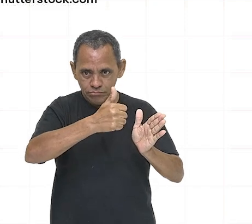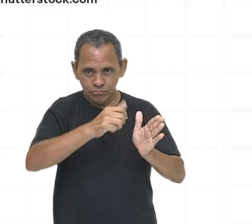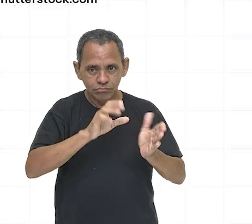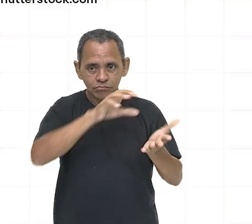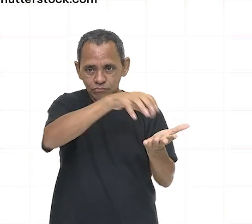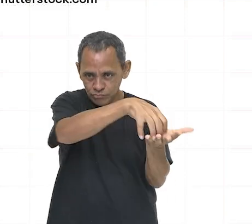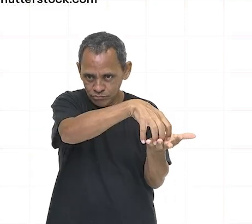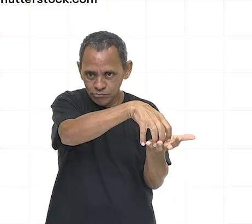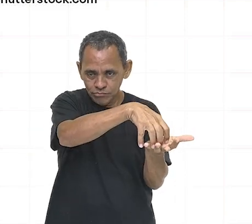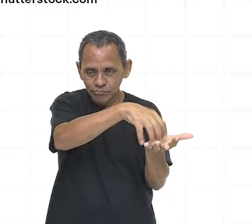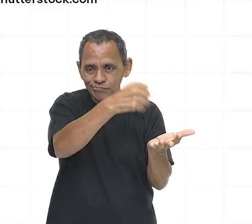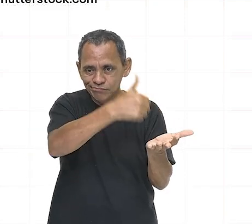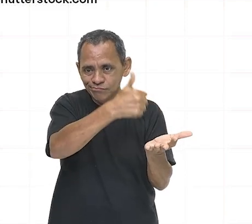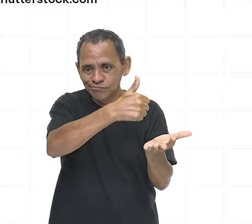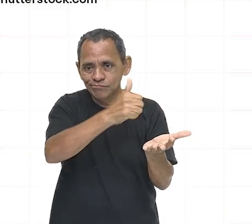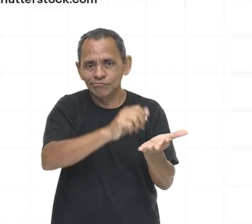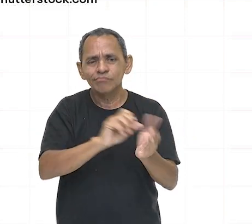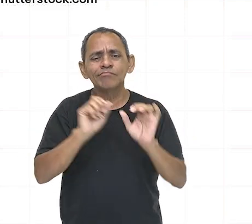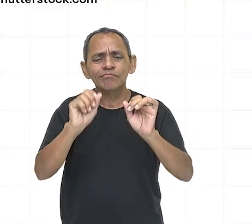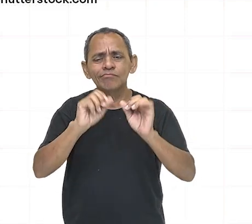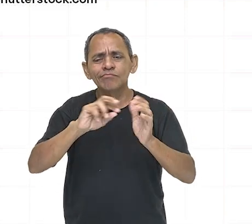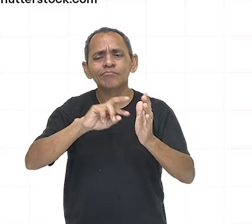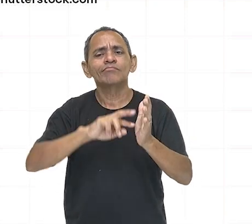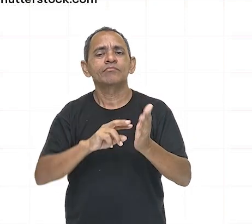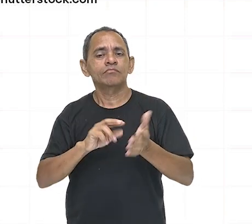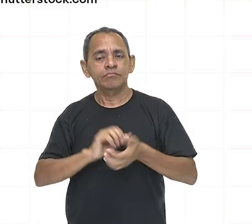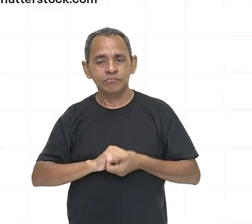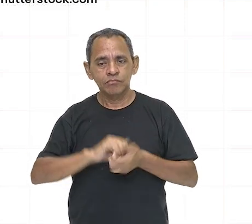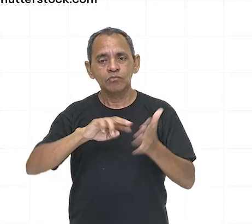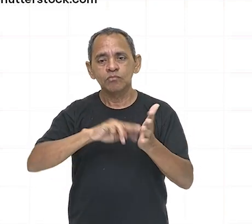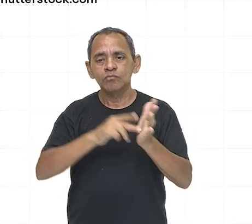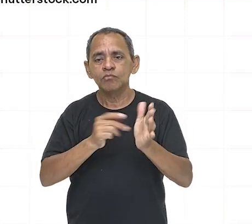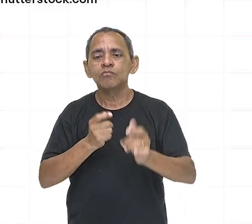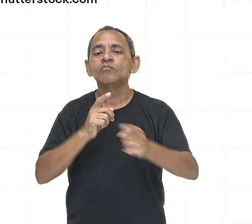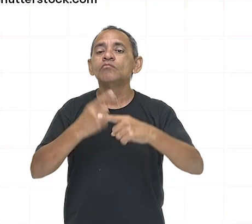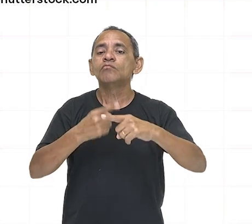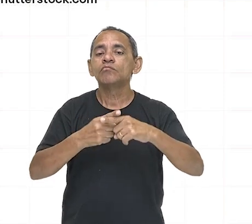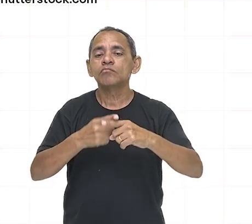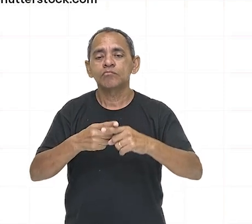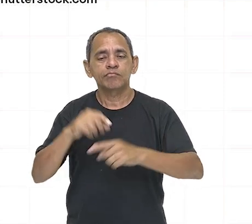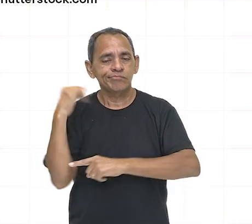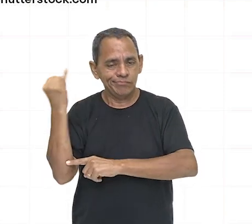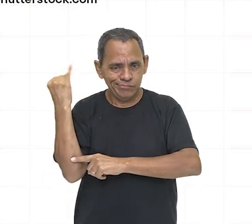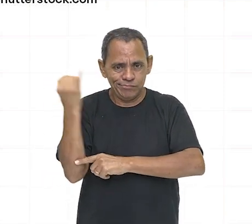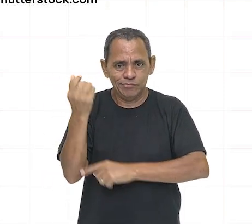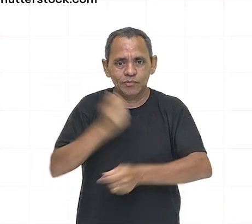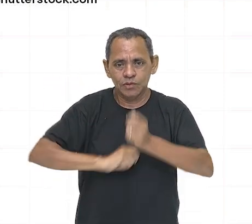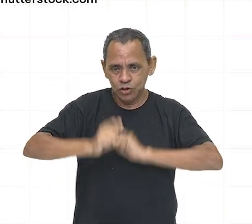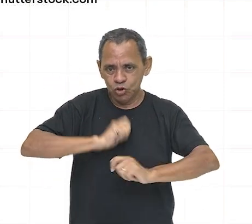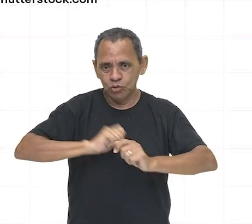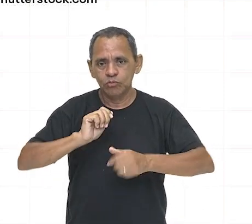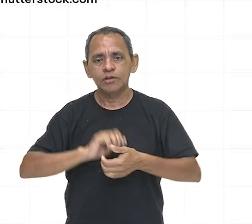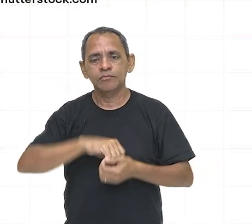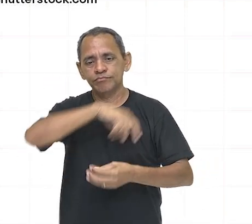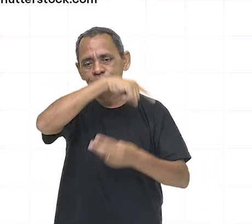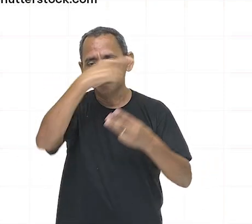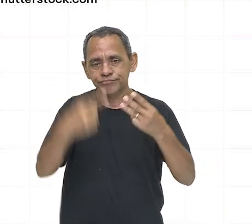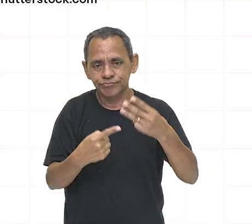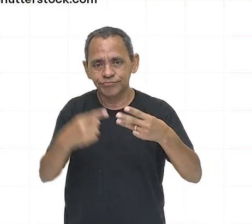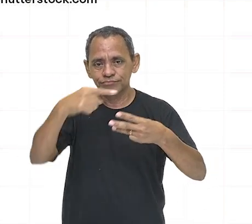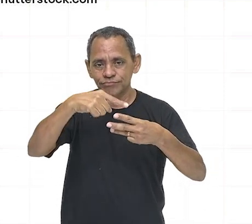que são esses setores, por que eles são importantes para a economia, né? Isso tanto primário quanto secundário. E o